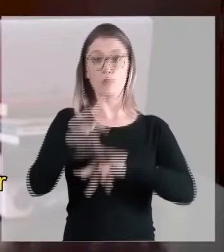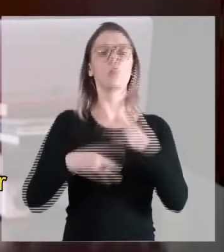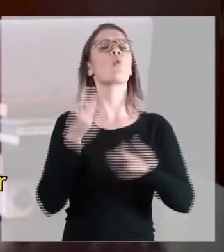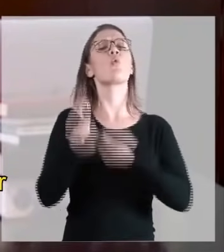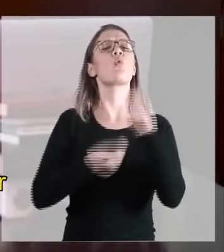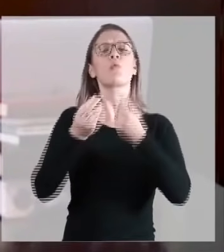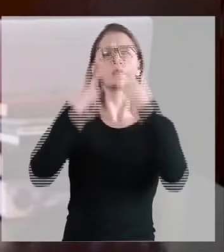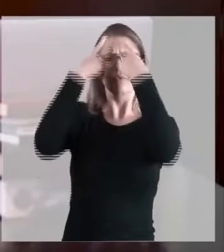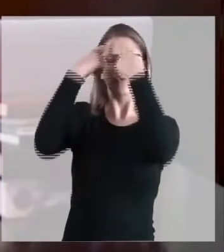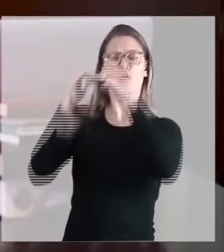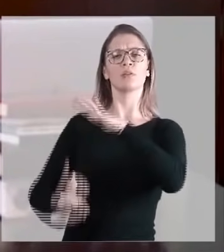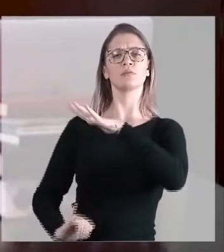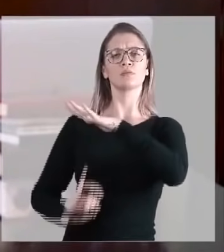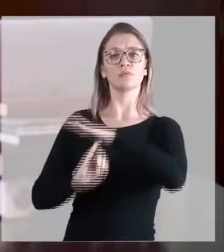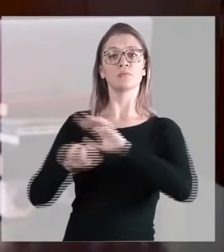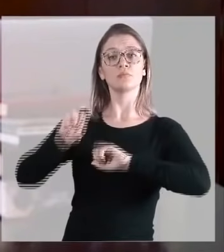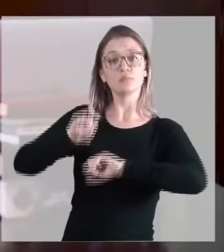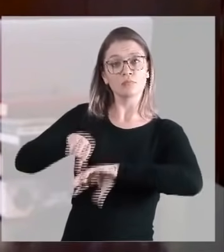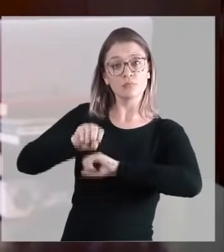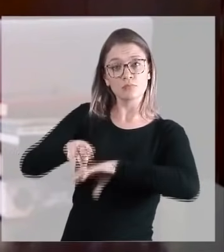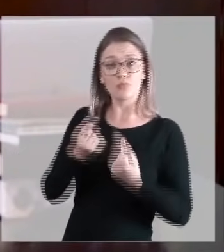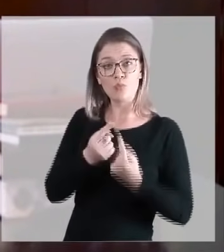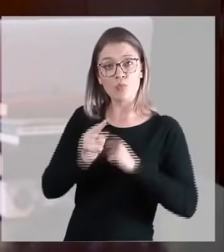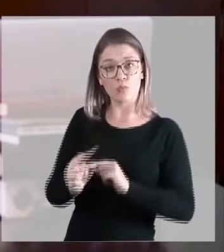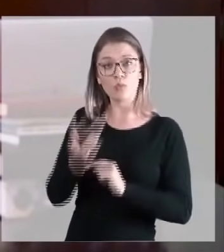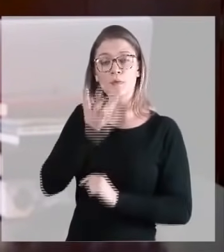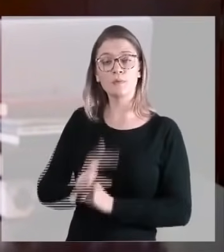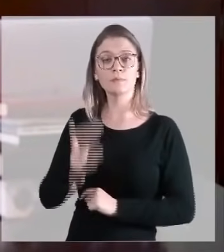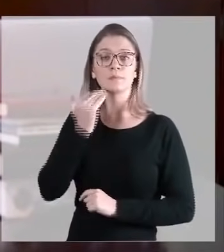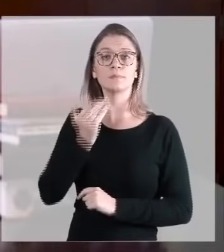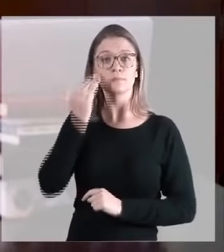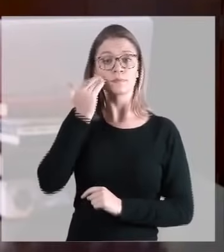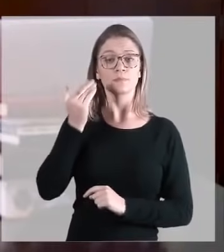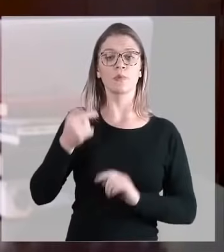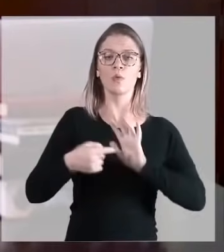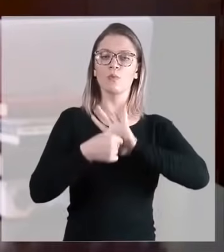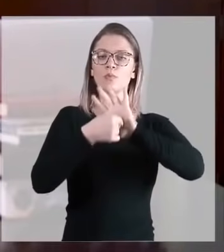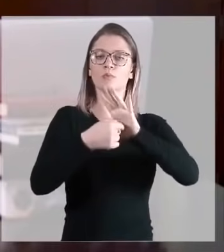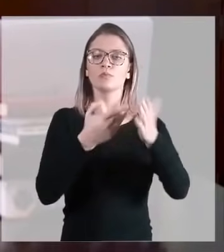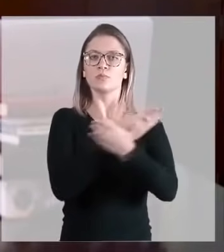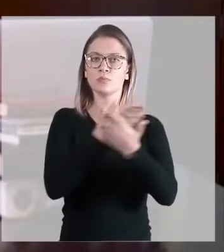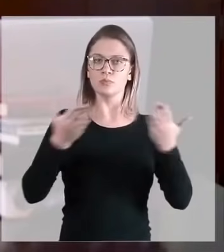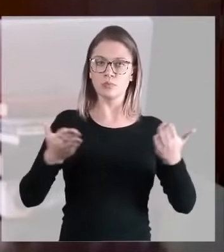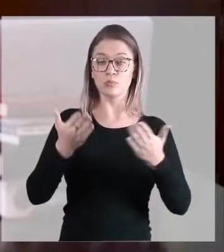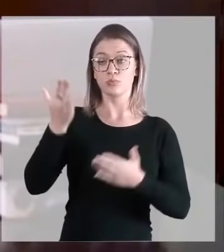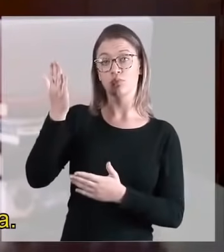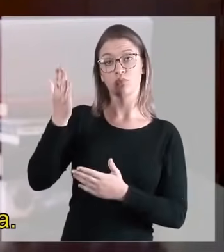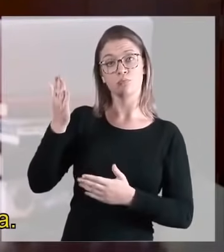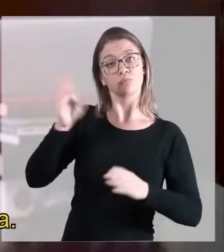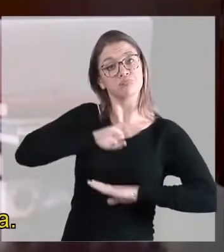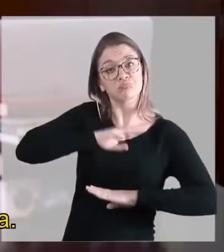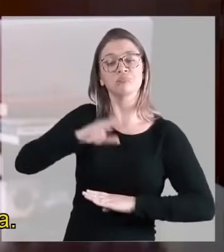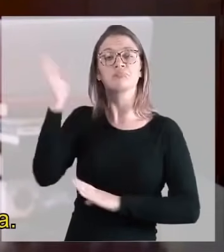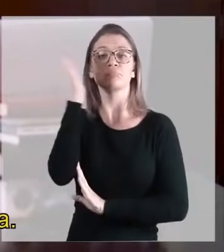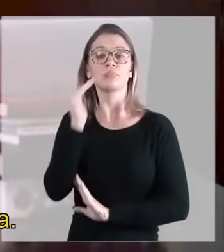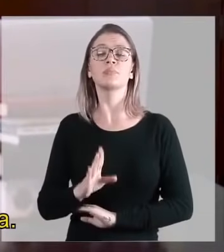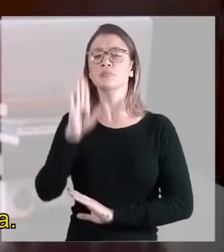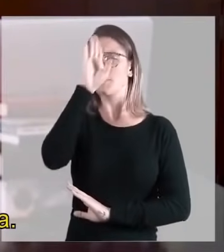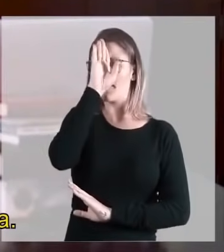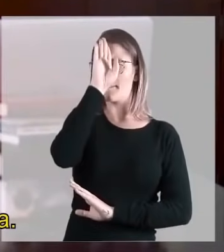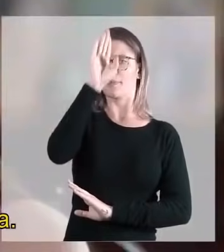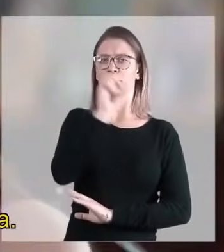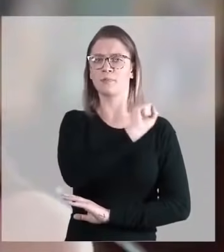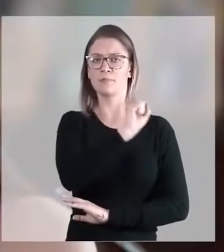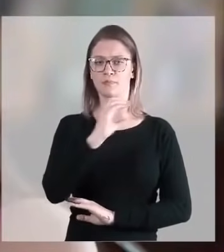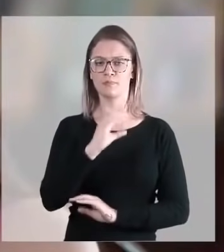violência institucional na educação contra crianças e adolescentes, eu trago para os senhores alguns casos do Brasil e principalmente de